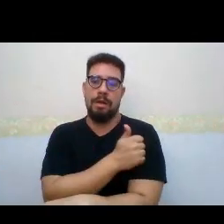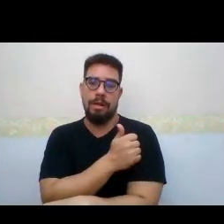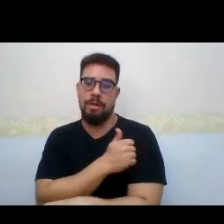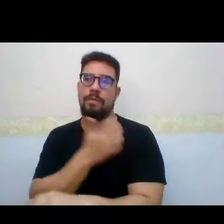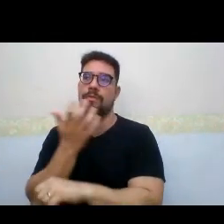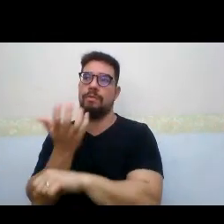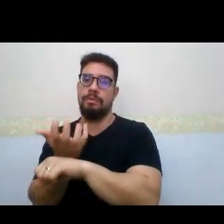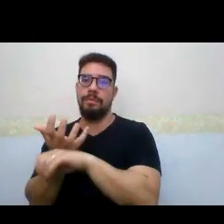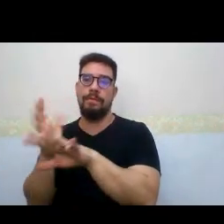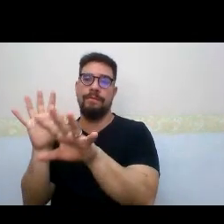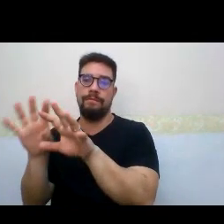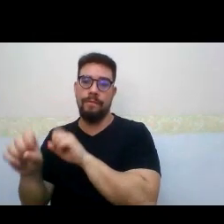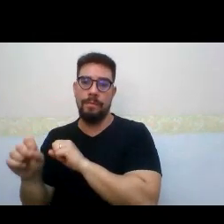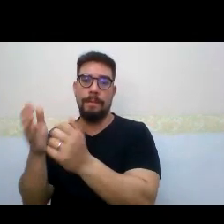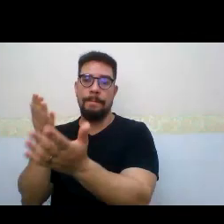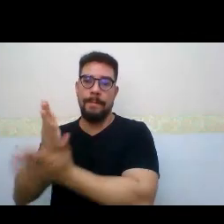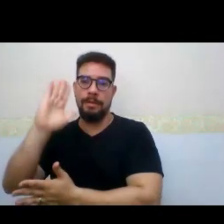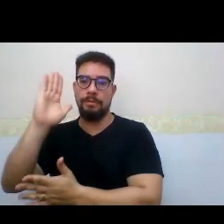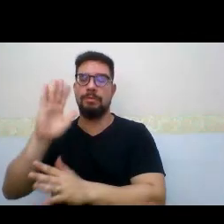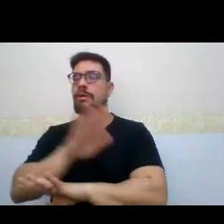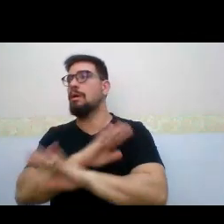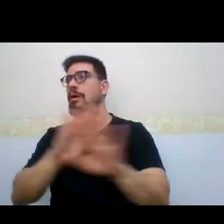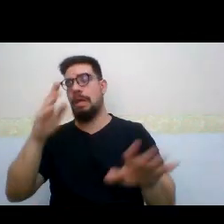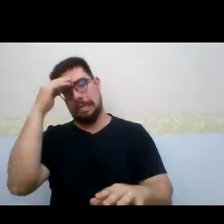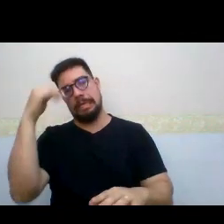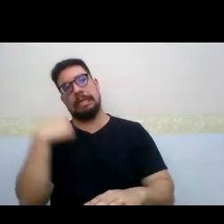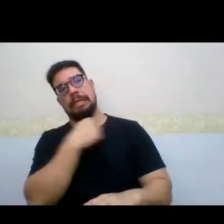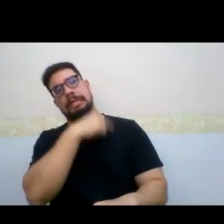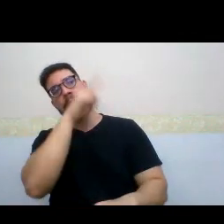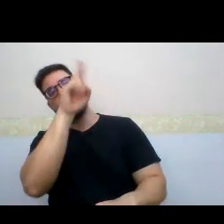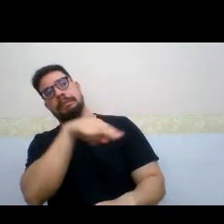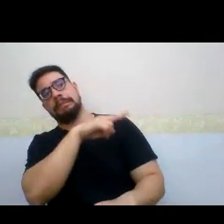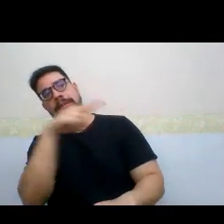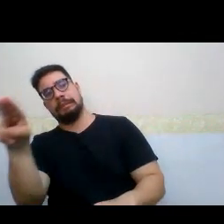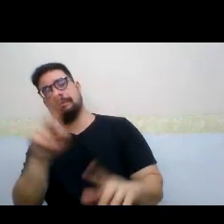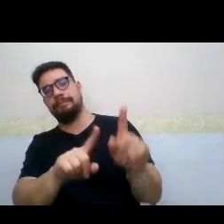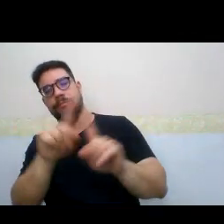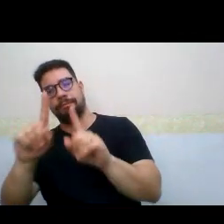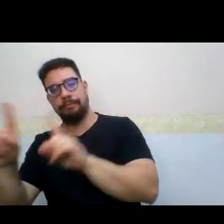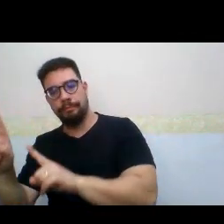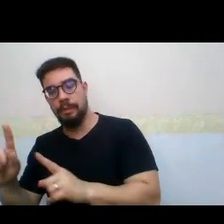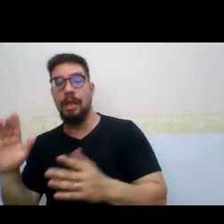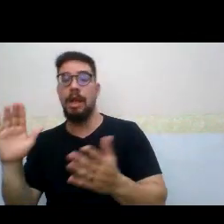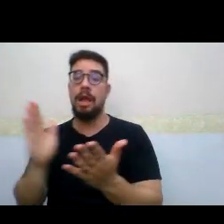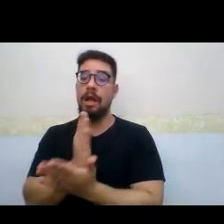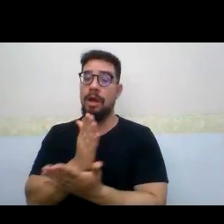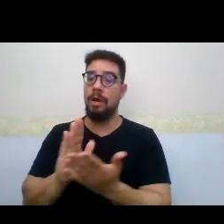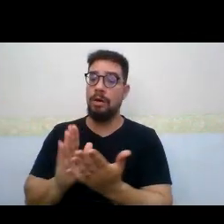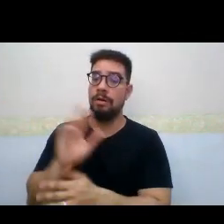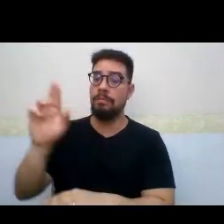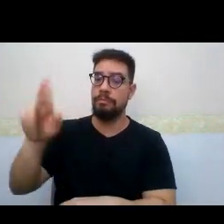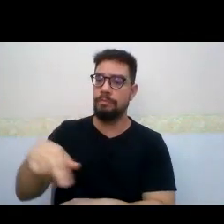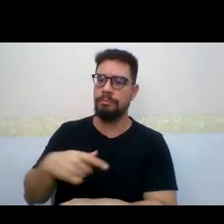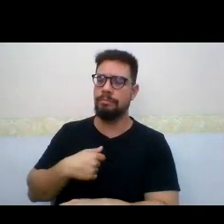minha frente, e outras sendo reprovada. Por outro lado, eu acompanhando a